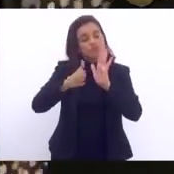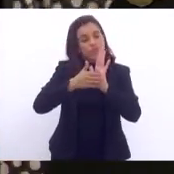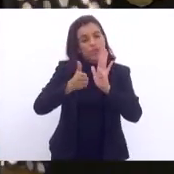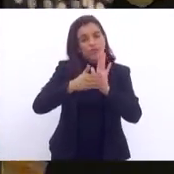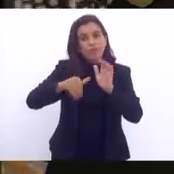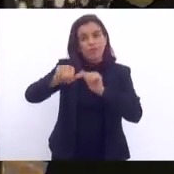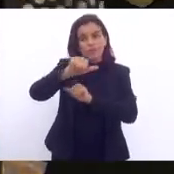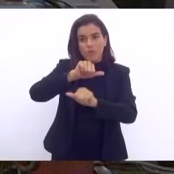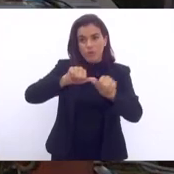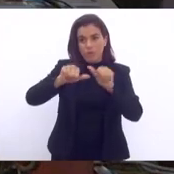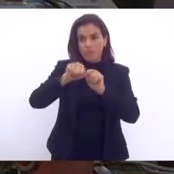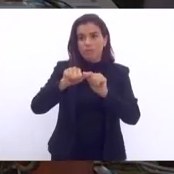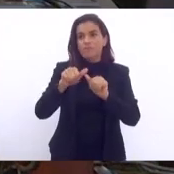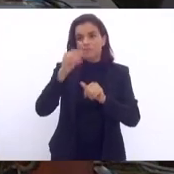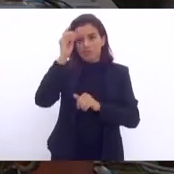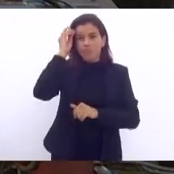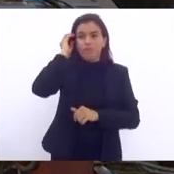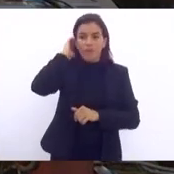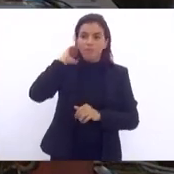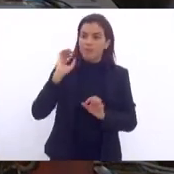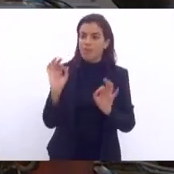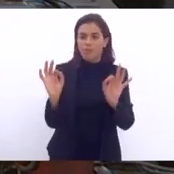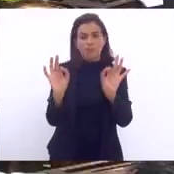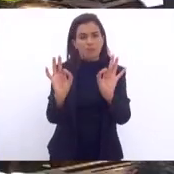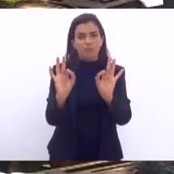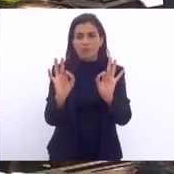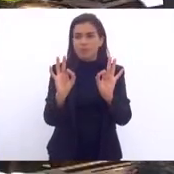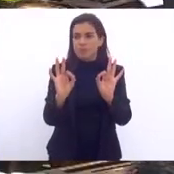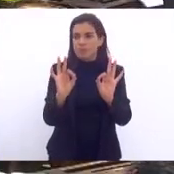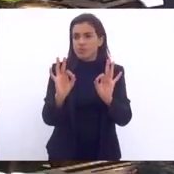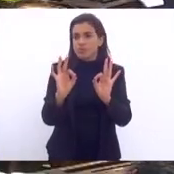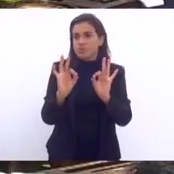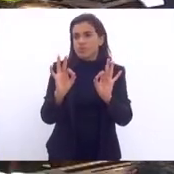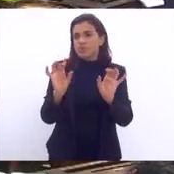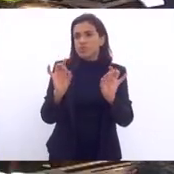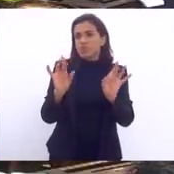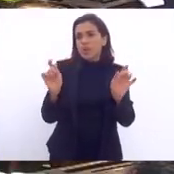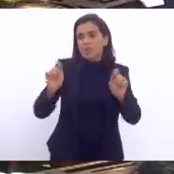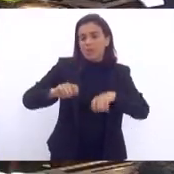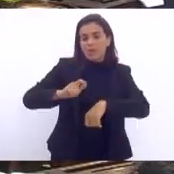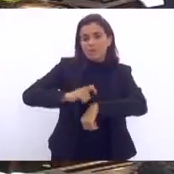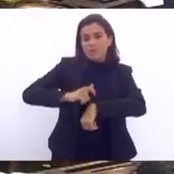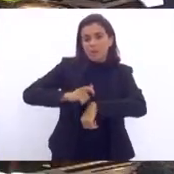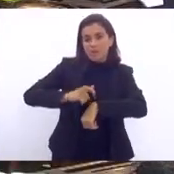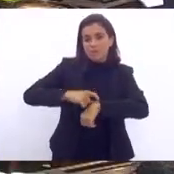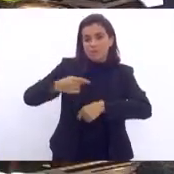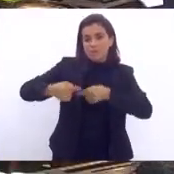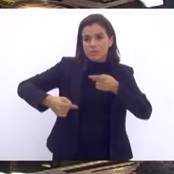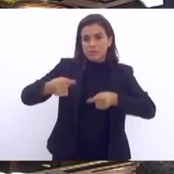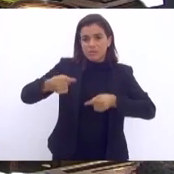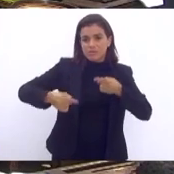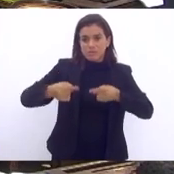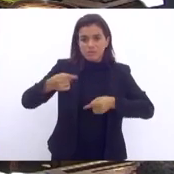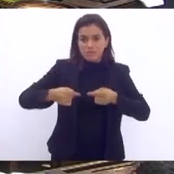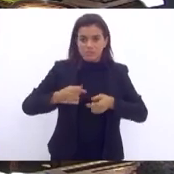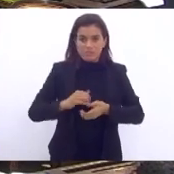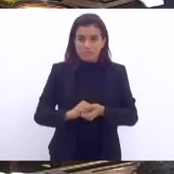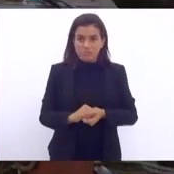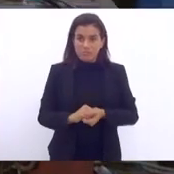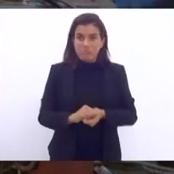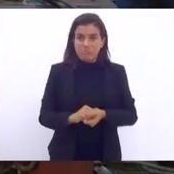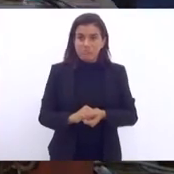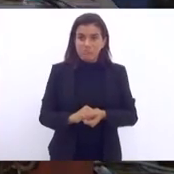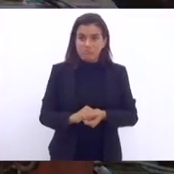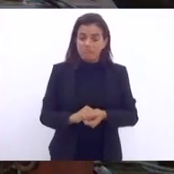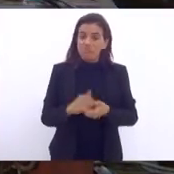tá completamente... Só para dar tempo da gente debater com... Mexendo com no artigo 3º da lei do FISED. Eu acho que assim